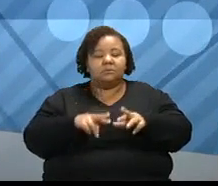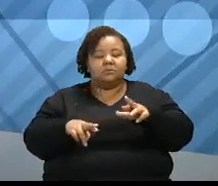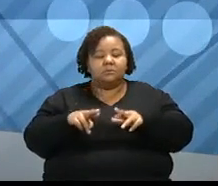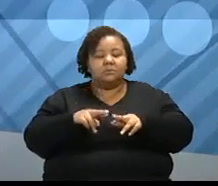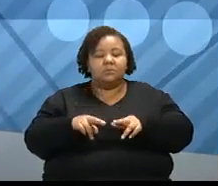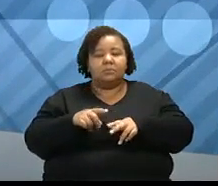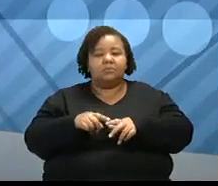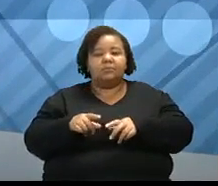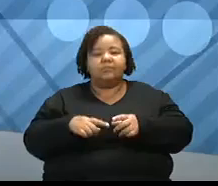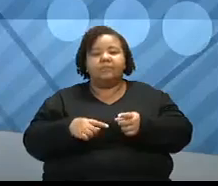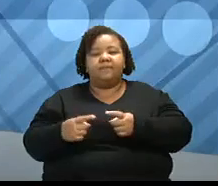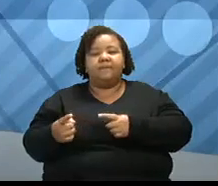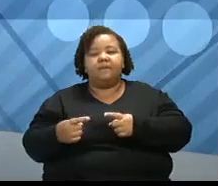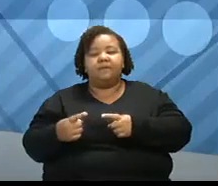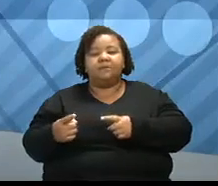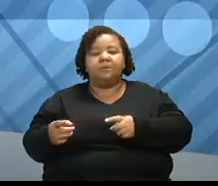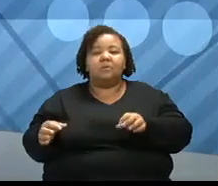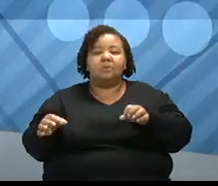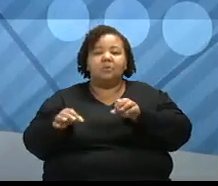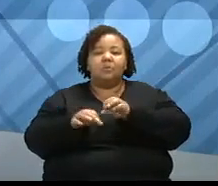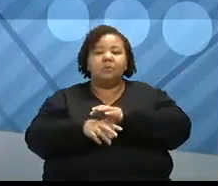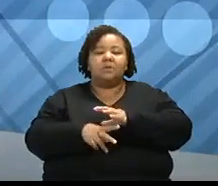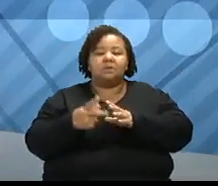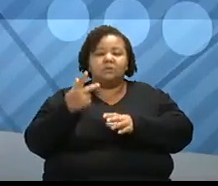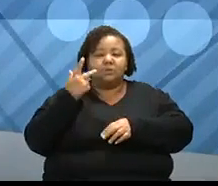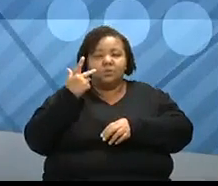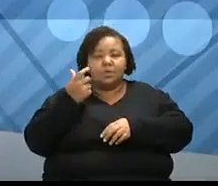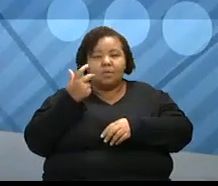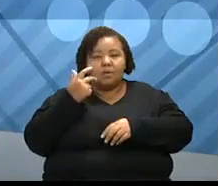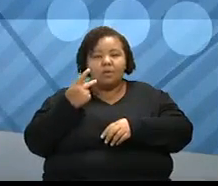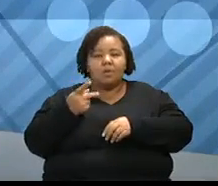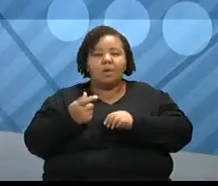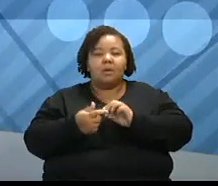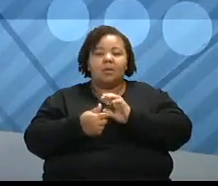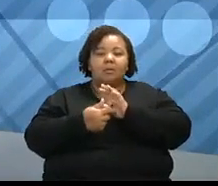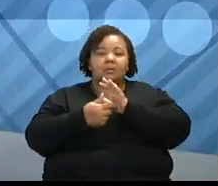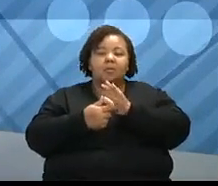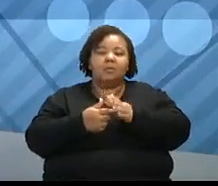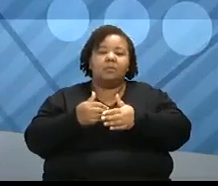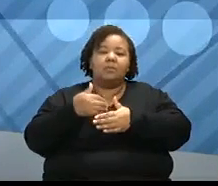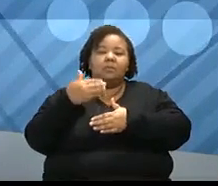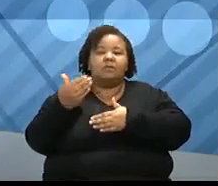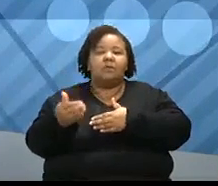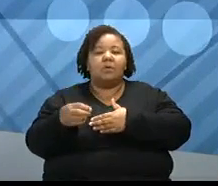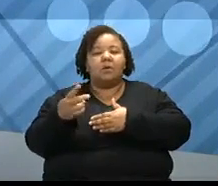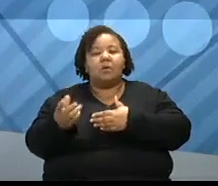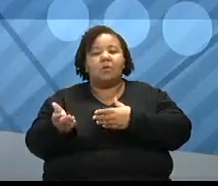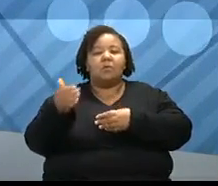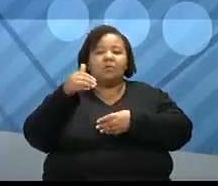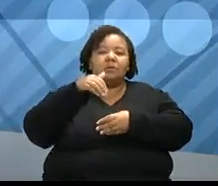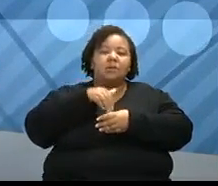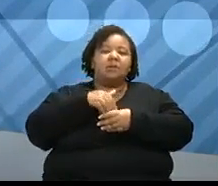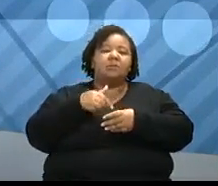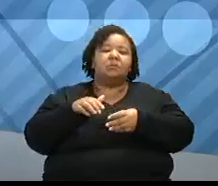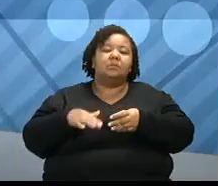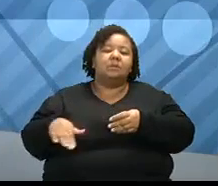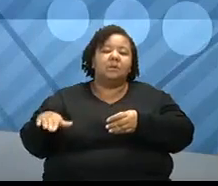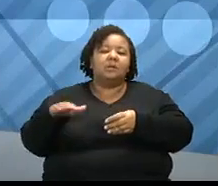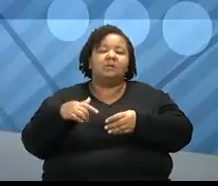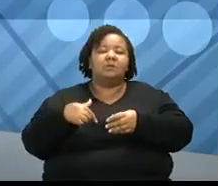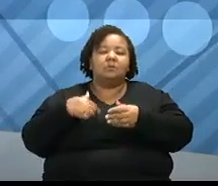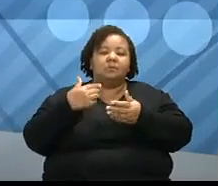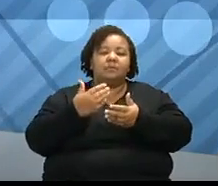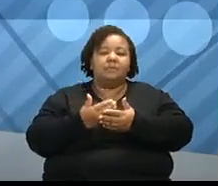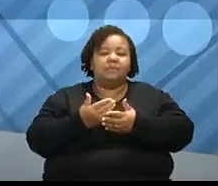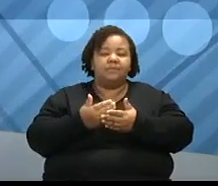linha em relação à sua componente normal, porque ela que aponta para fora ou aponta para dentro da região que eu estou estudando.